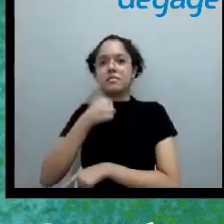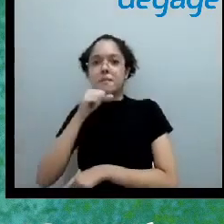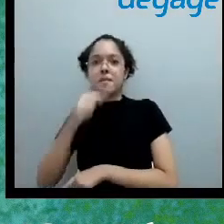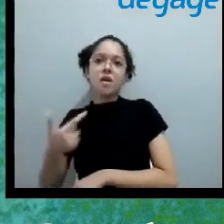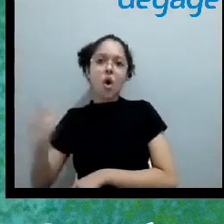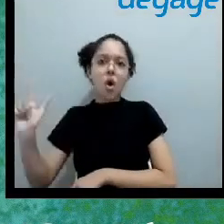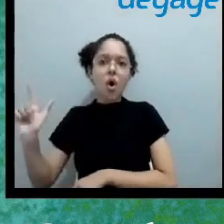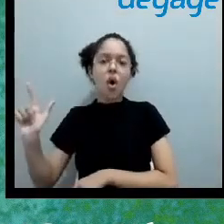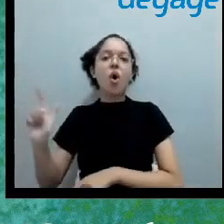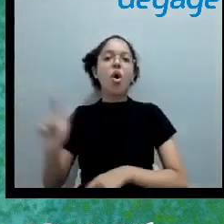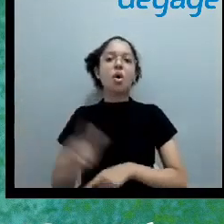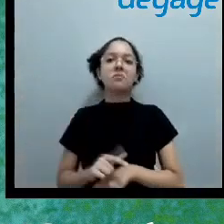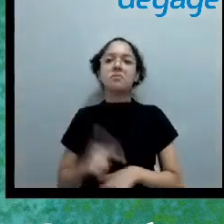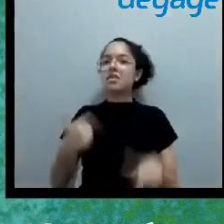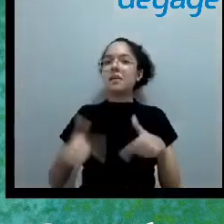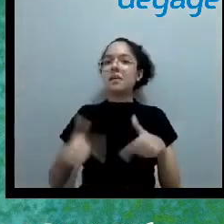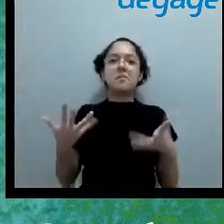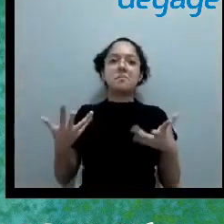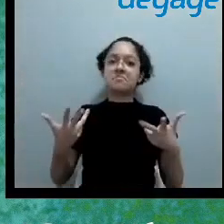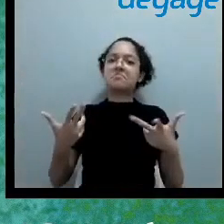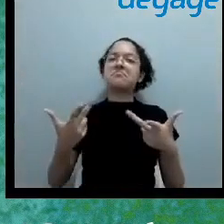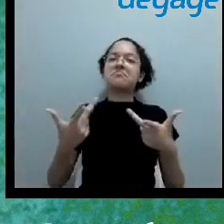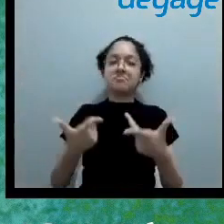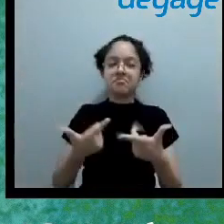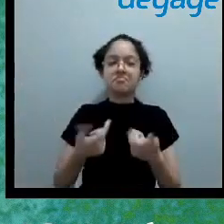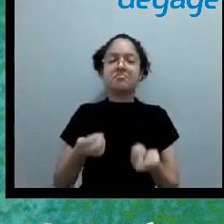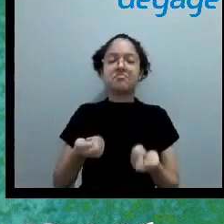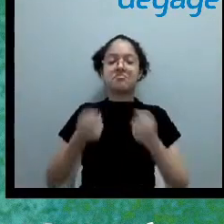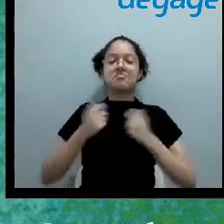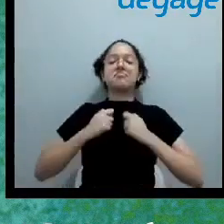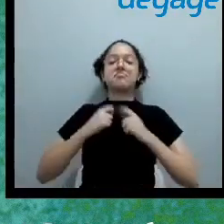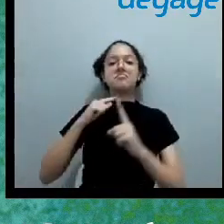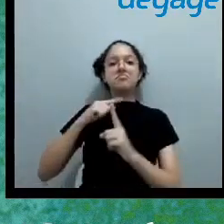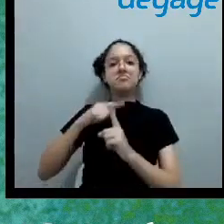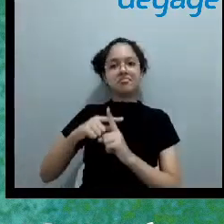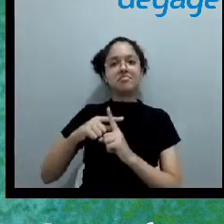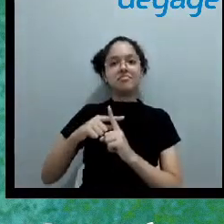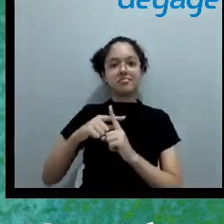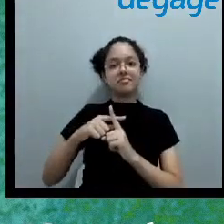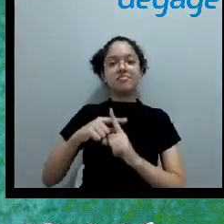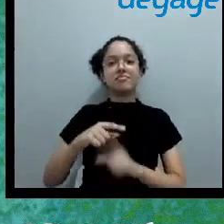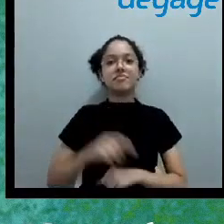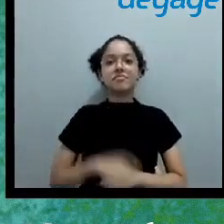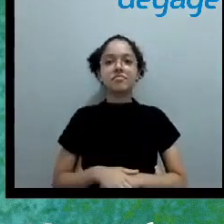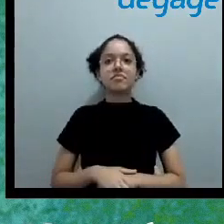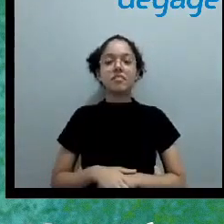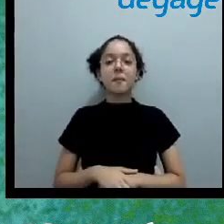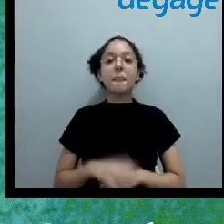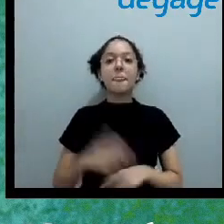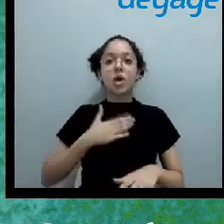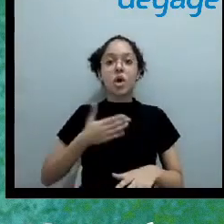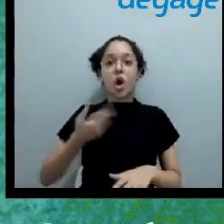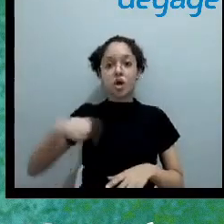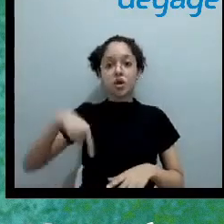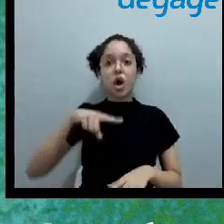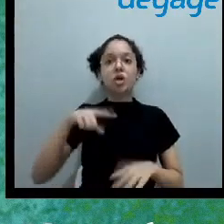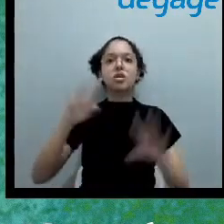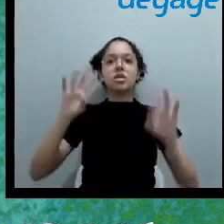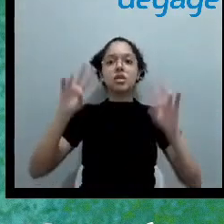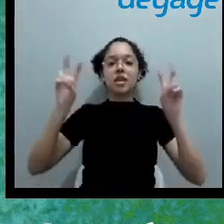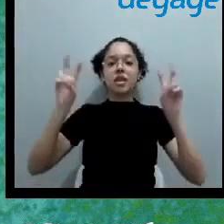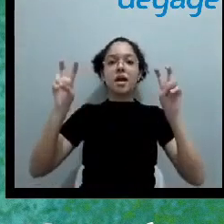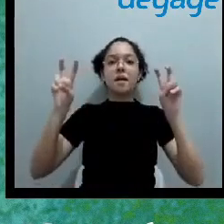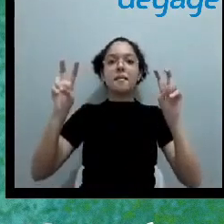não tem preço. E aí, como nosso tema também é como que é fora da universidade, né? Após a minha saída da UniRio,